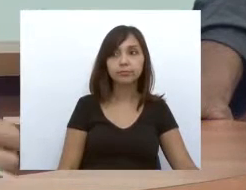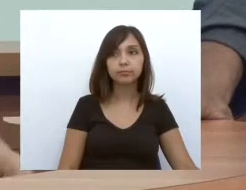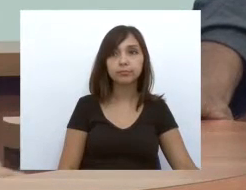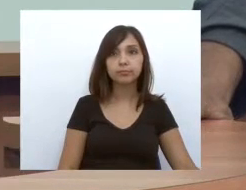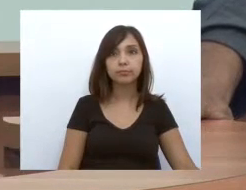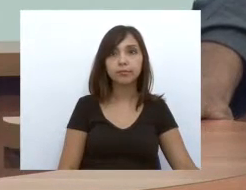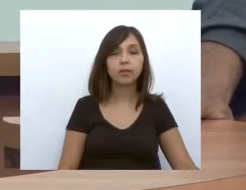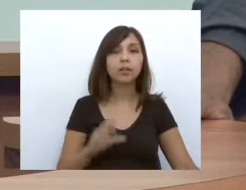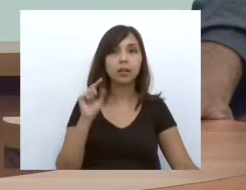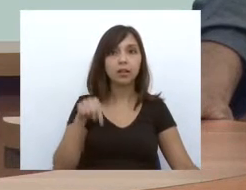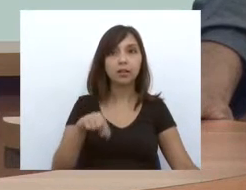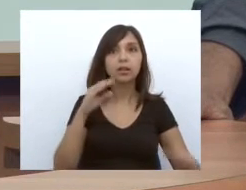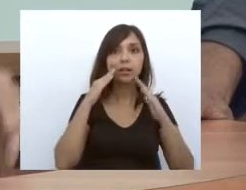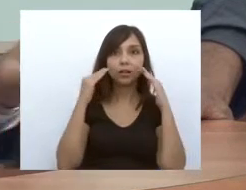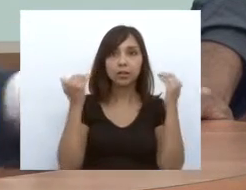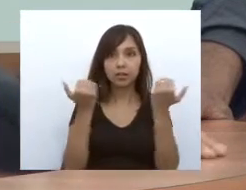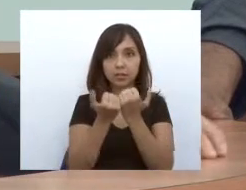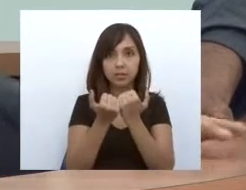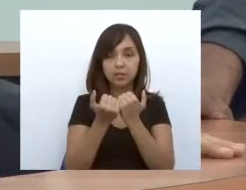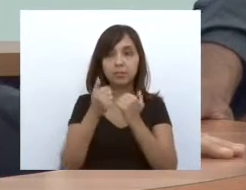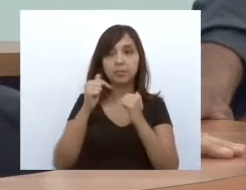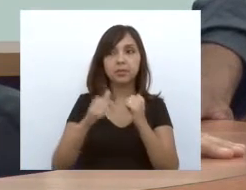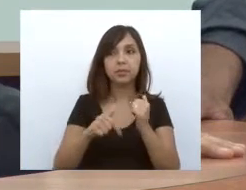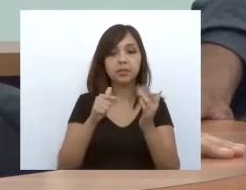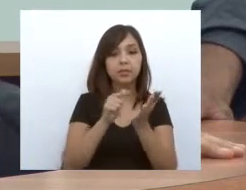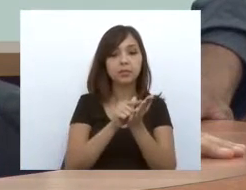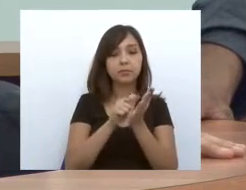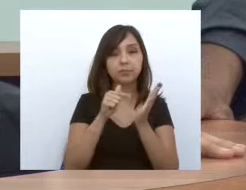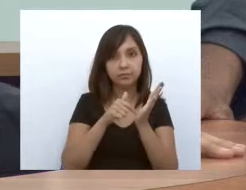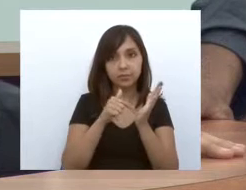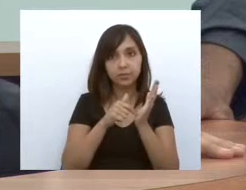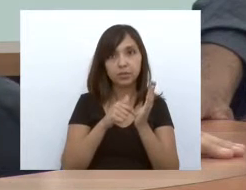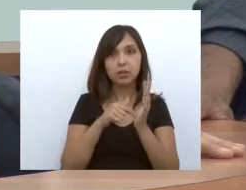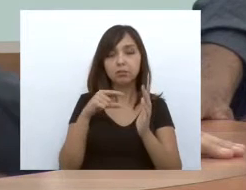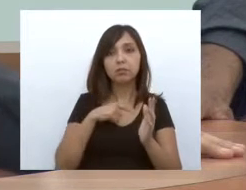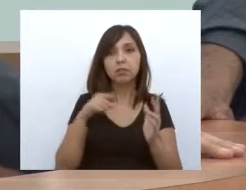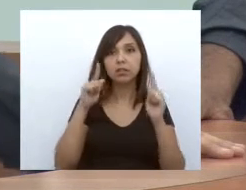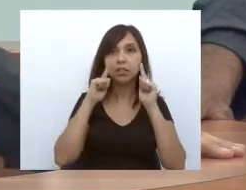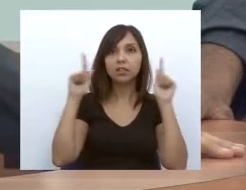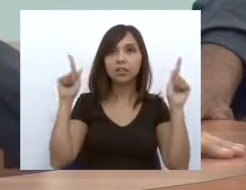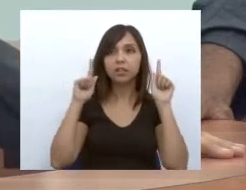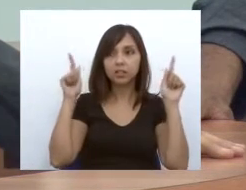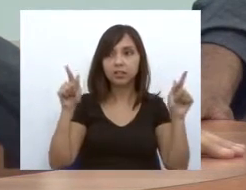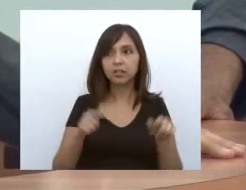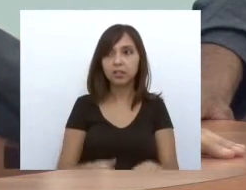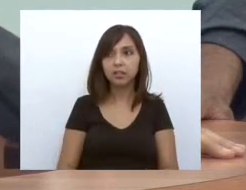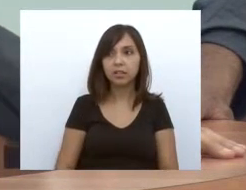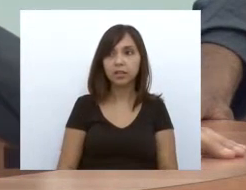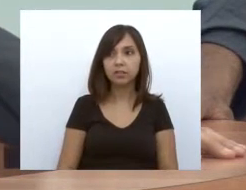A Câmara Municipal, segundo este jornal, está em greve.